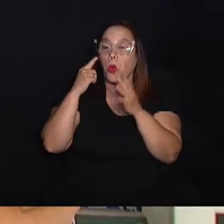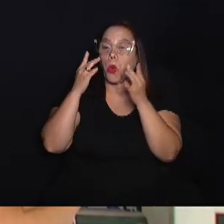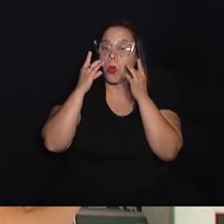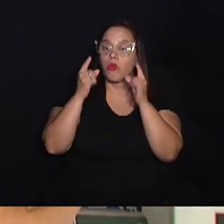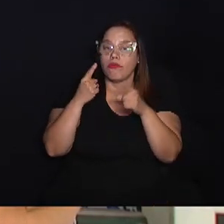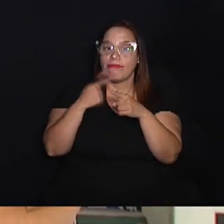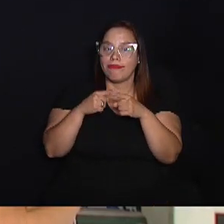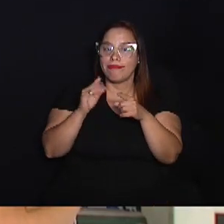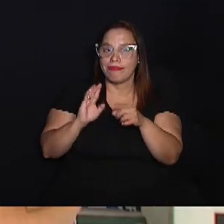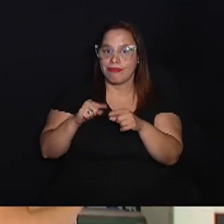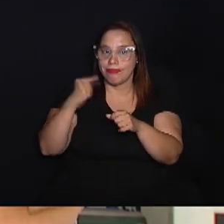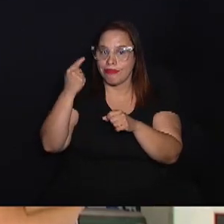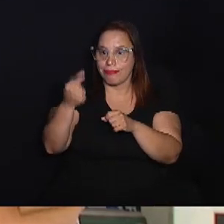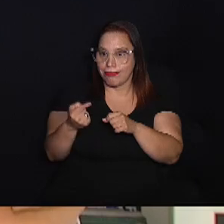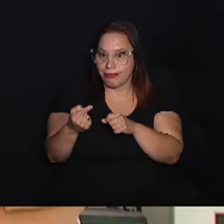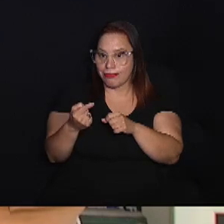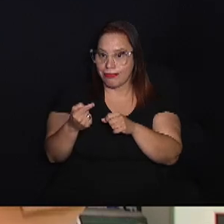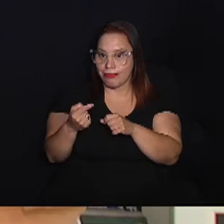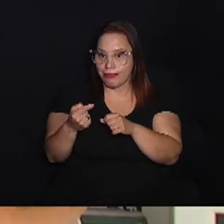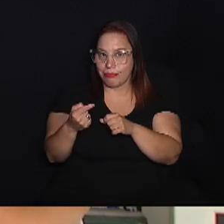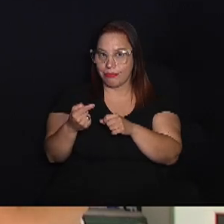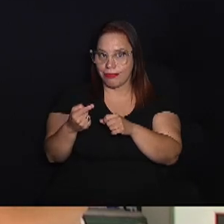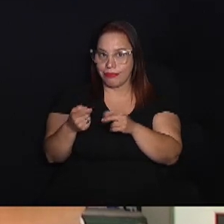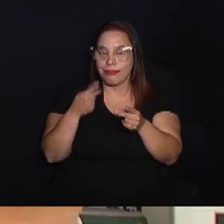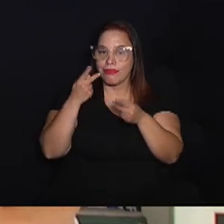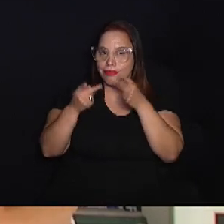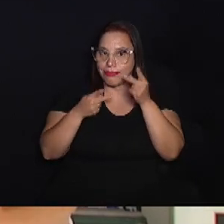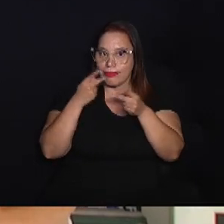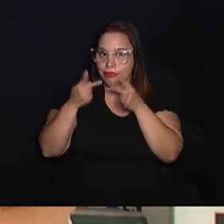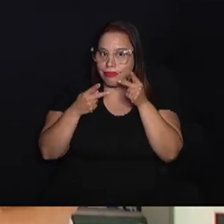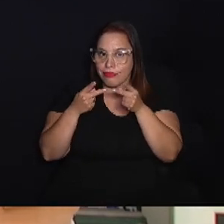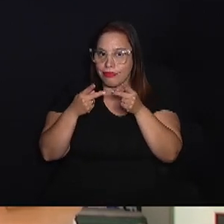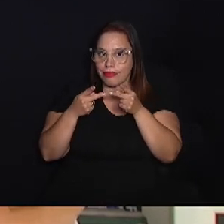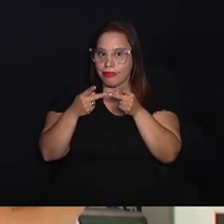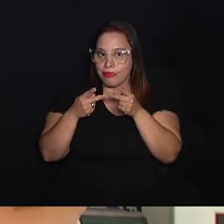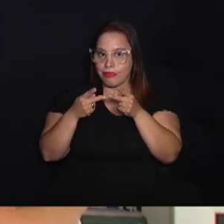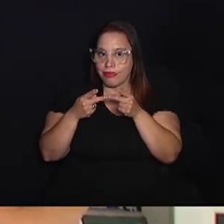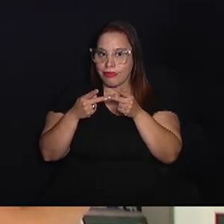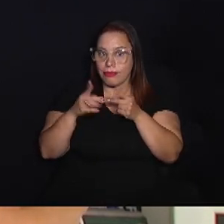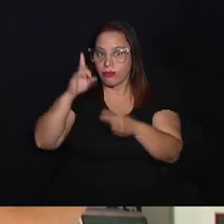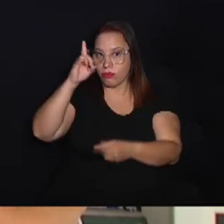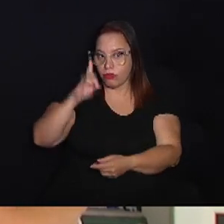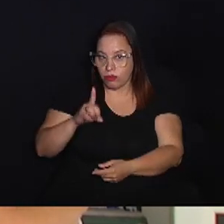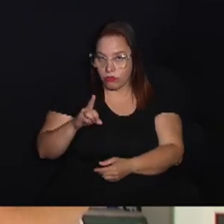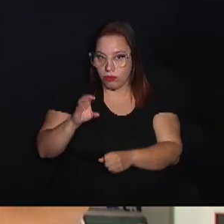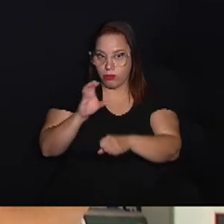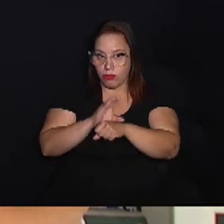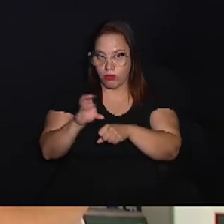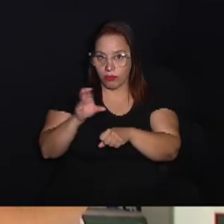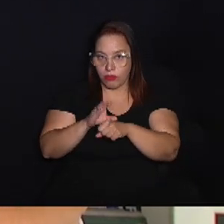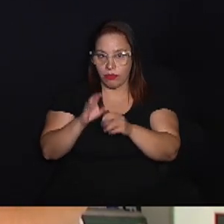porque daqui a pouco nós vamos conversar com a diretora do curso de